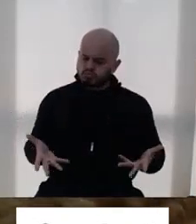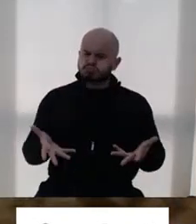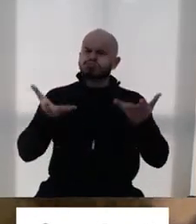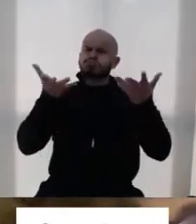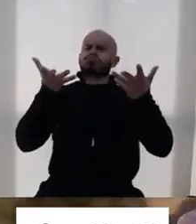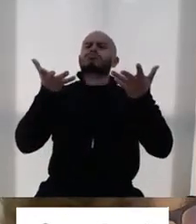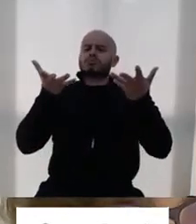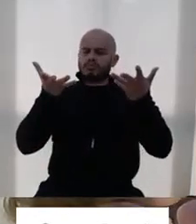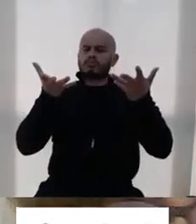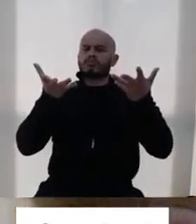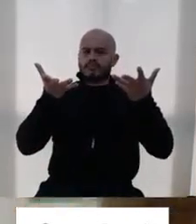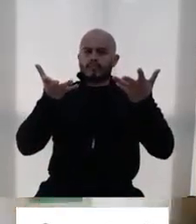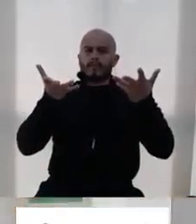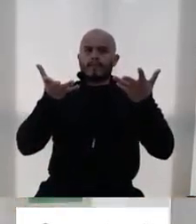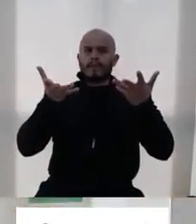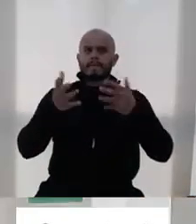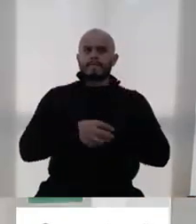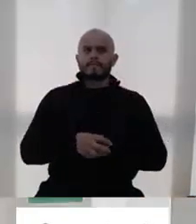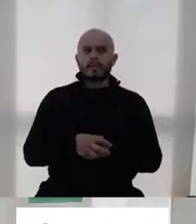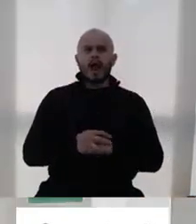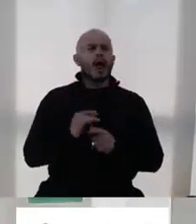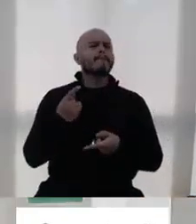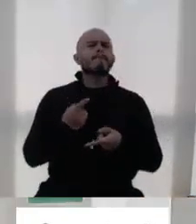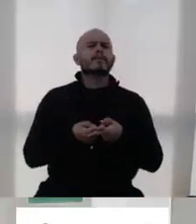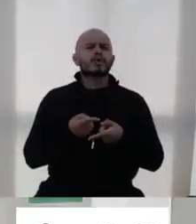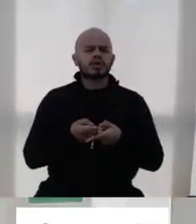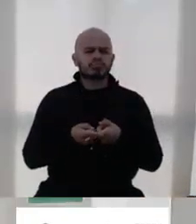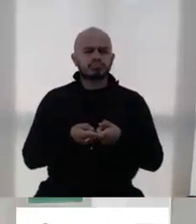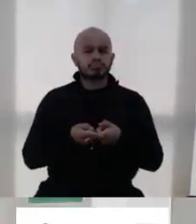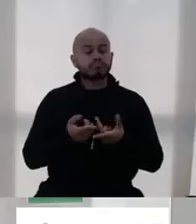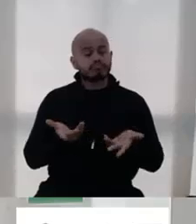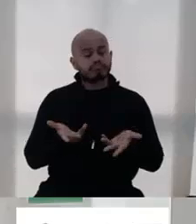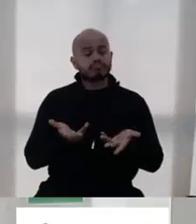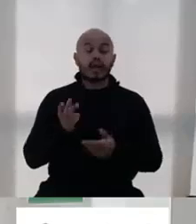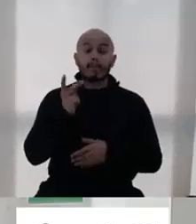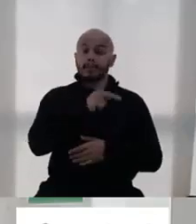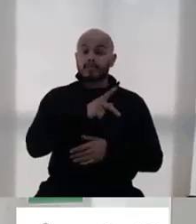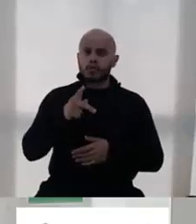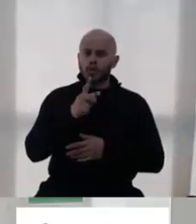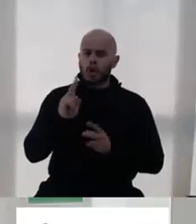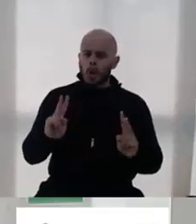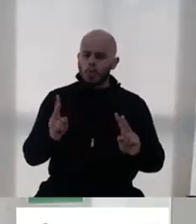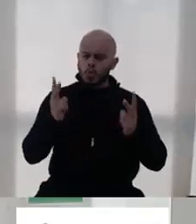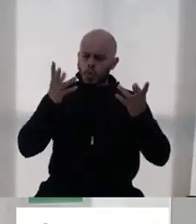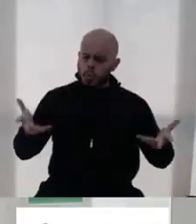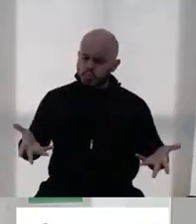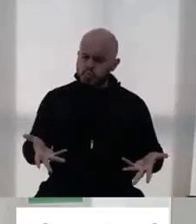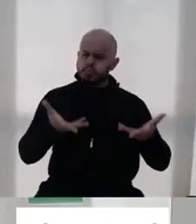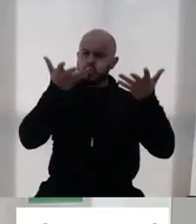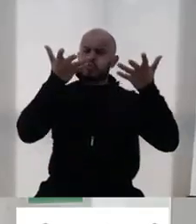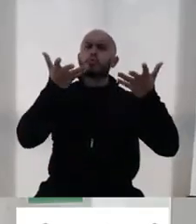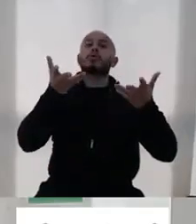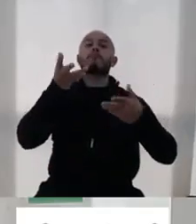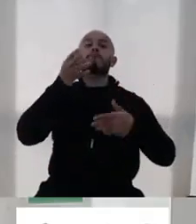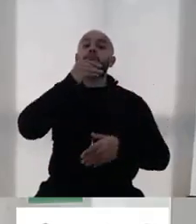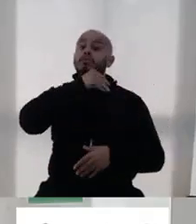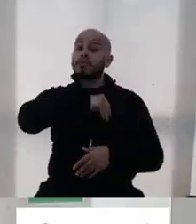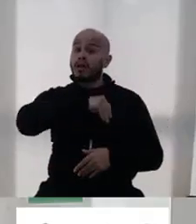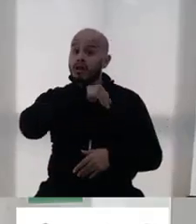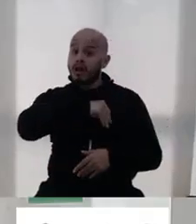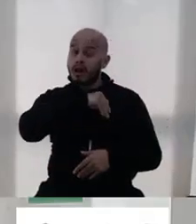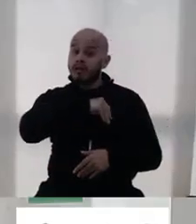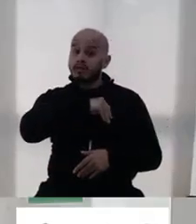eram valorizados? Eles eram valorizados pelo que recebiam, pelo que passavam